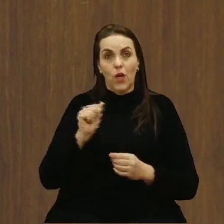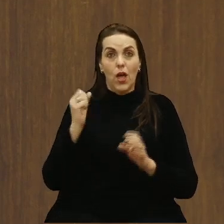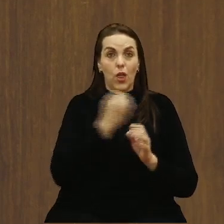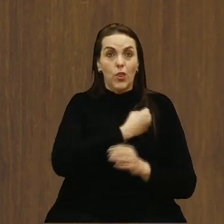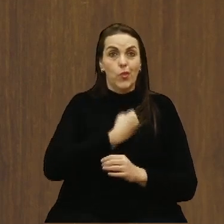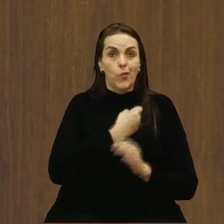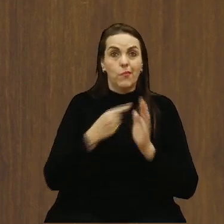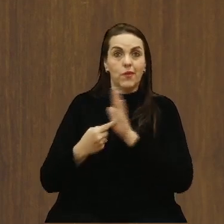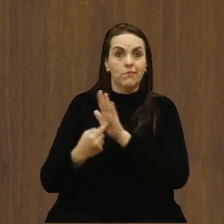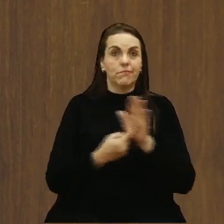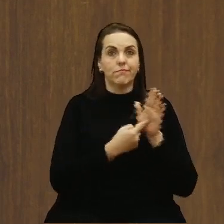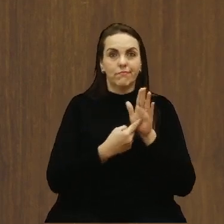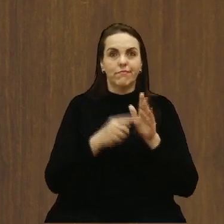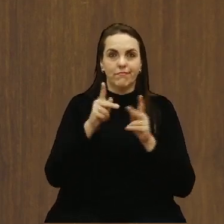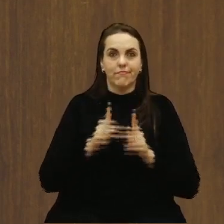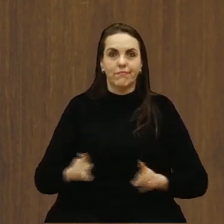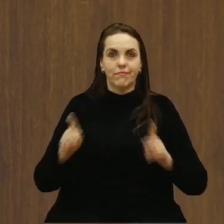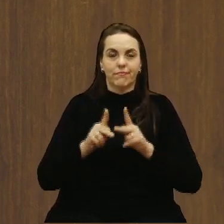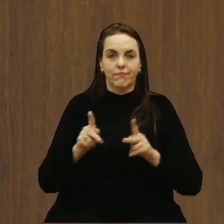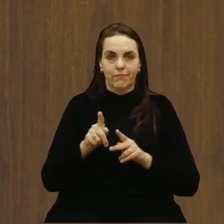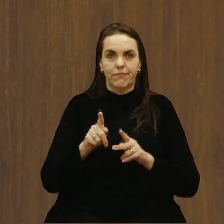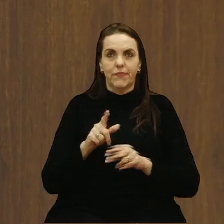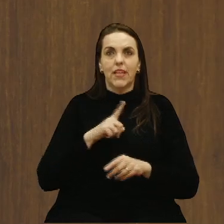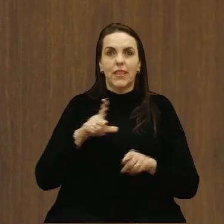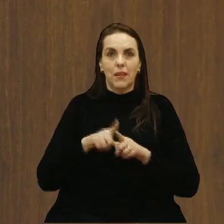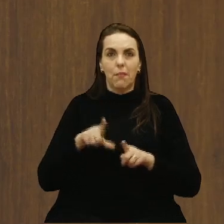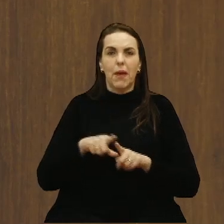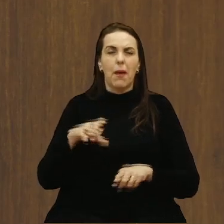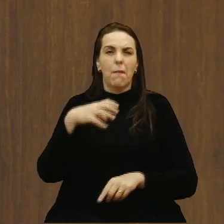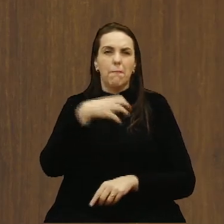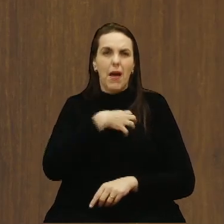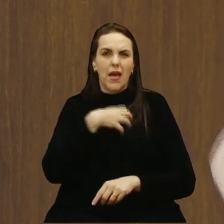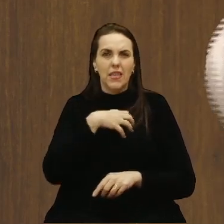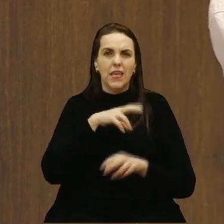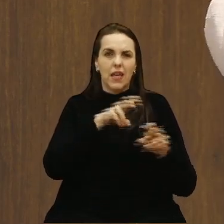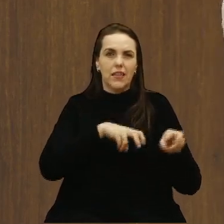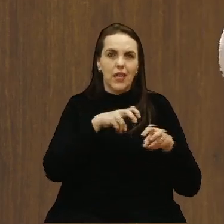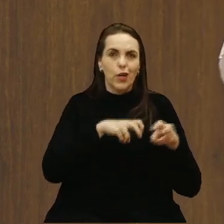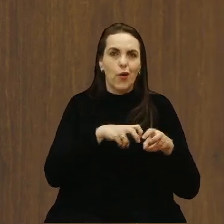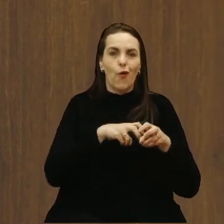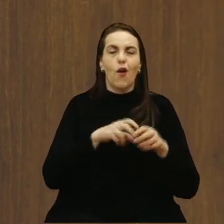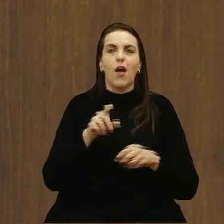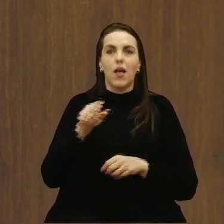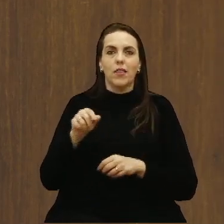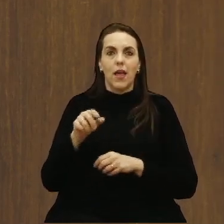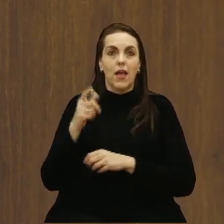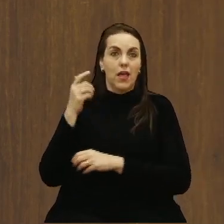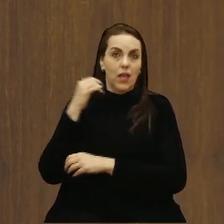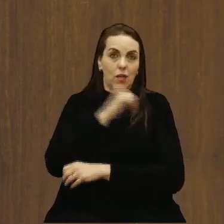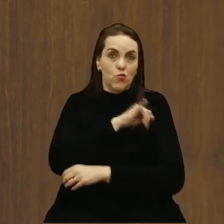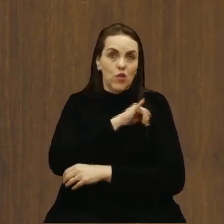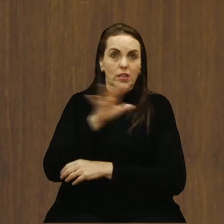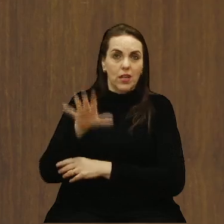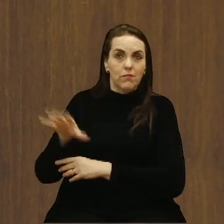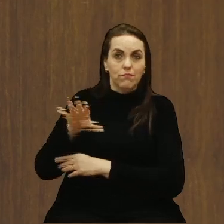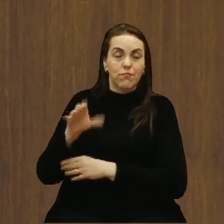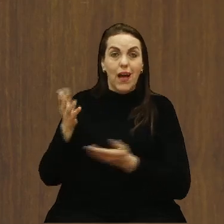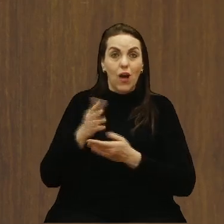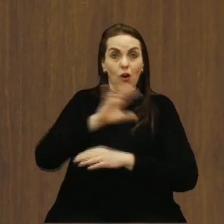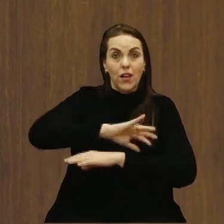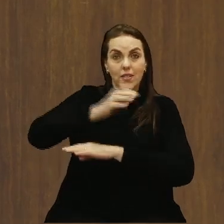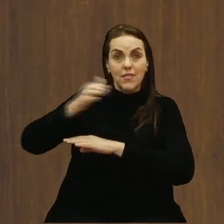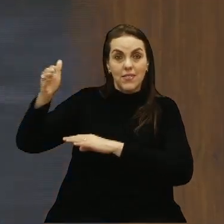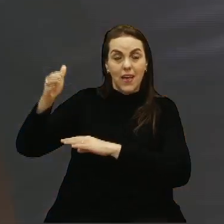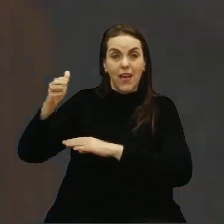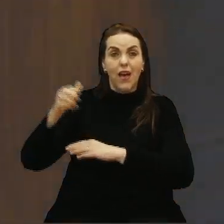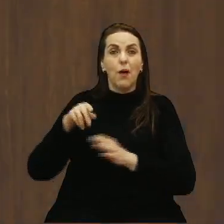temos que apresentar para a população. Chegou o Recôncavo Baiano, chegou o Sul Fluminense e agora chega a Serra Gaúcha, com pesquisa, extensão